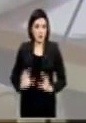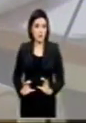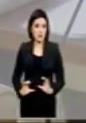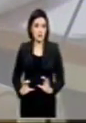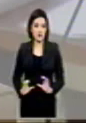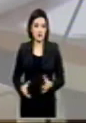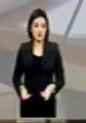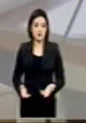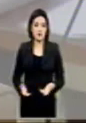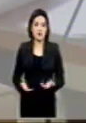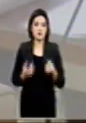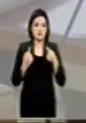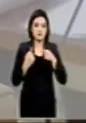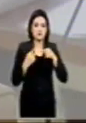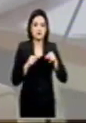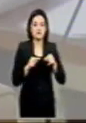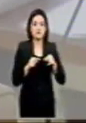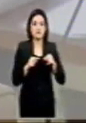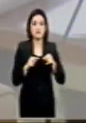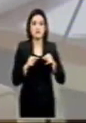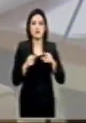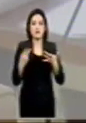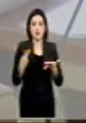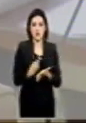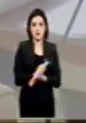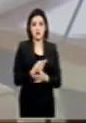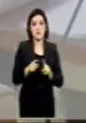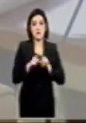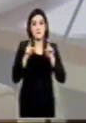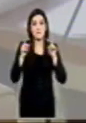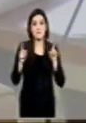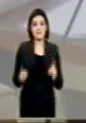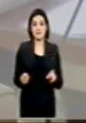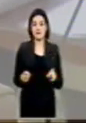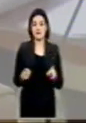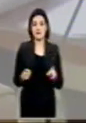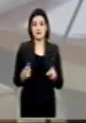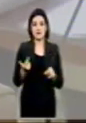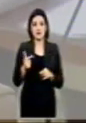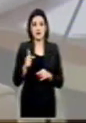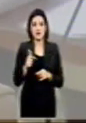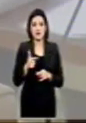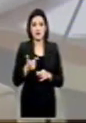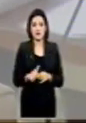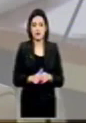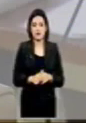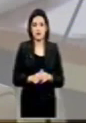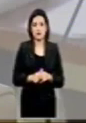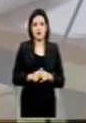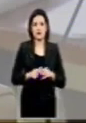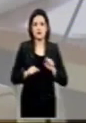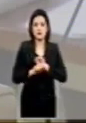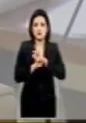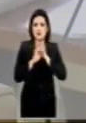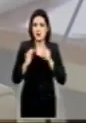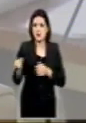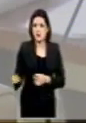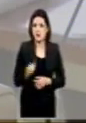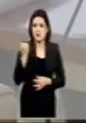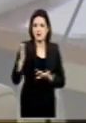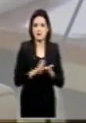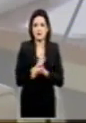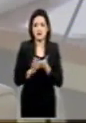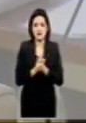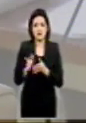essa direção. De tal forma, não se revelaria minimamente razoável a restituição dos